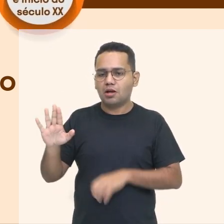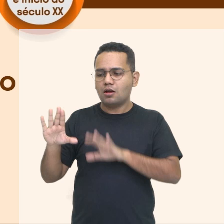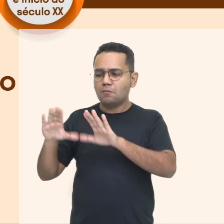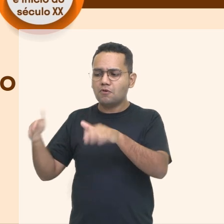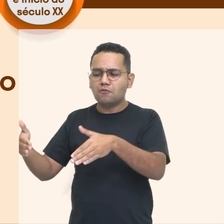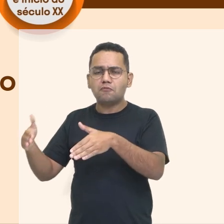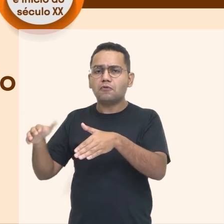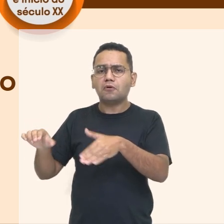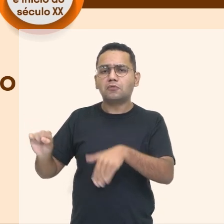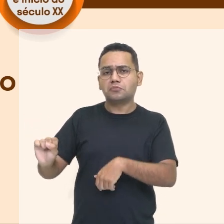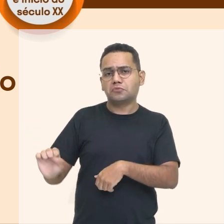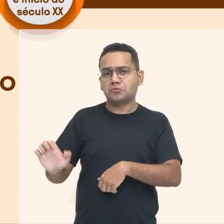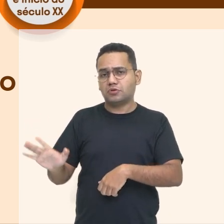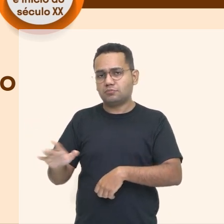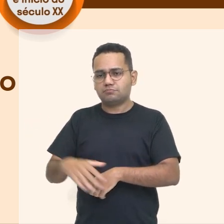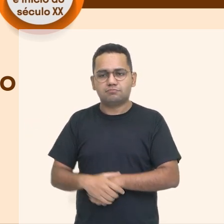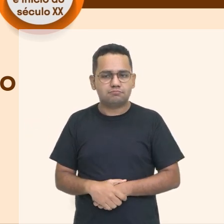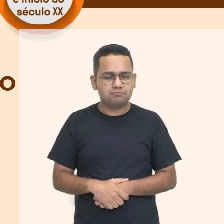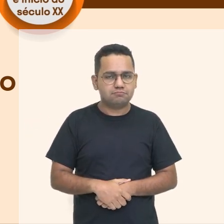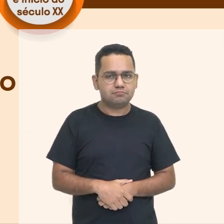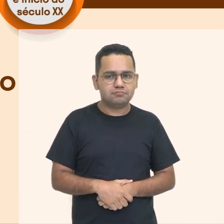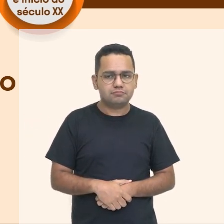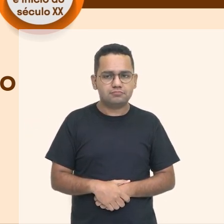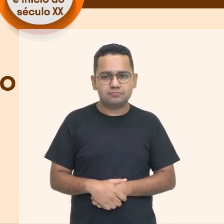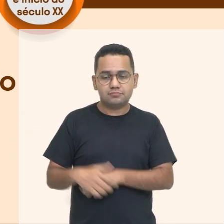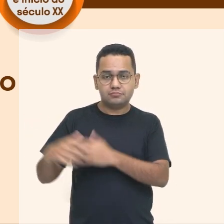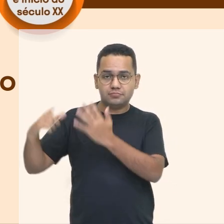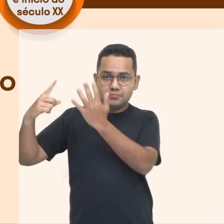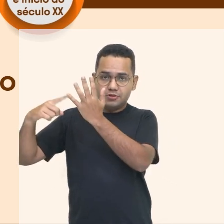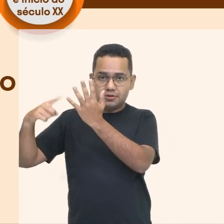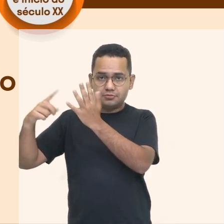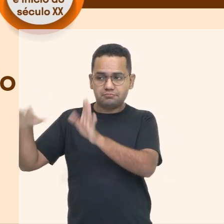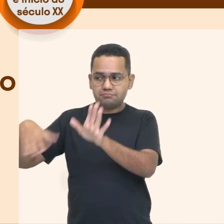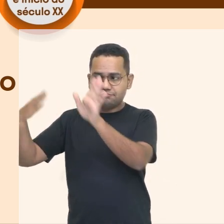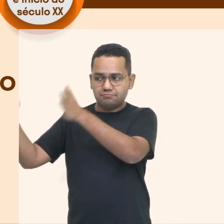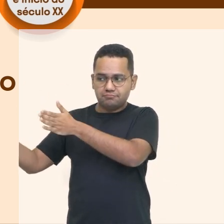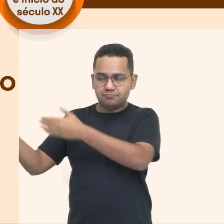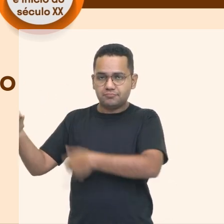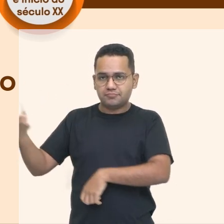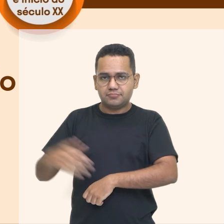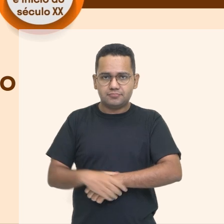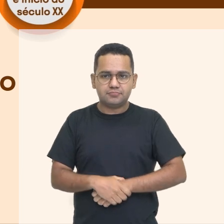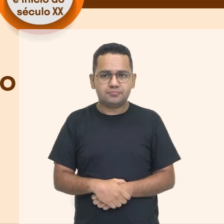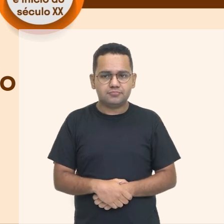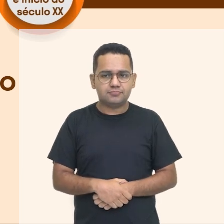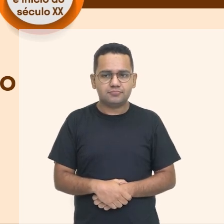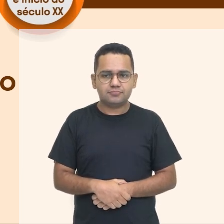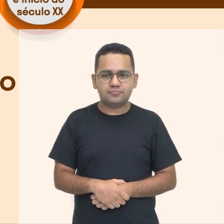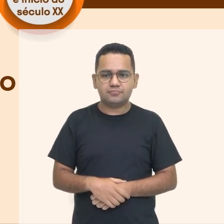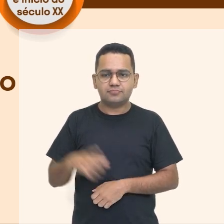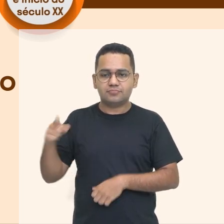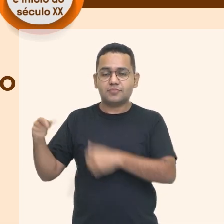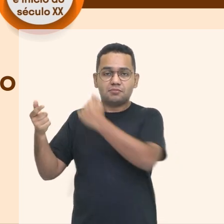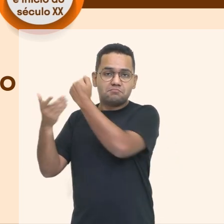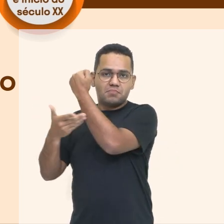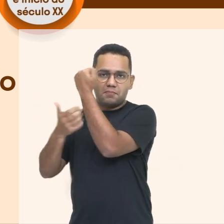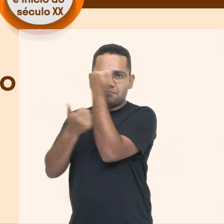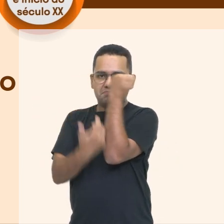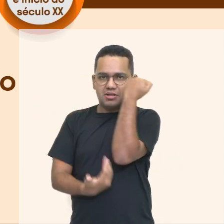na região sudeste. E também, né, um quinto ciclo, que é o ciclo